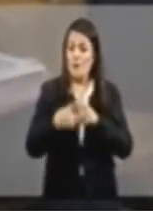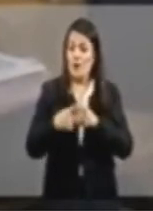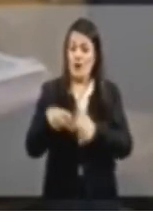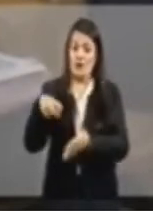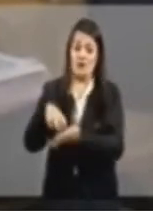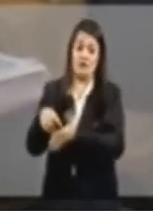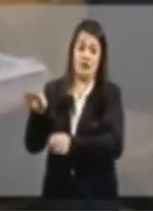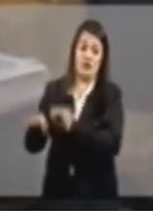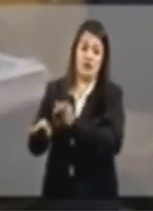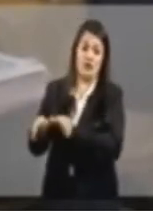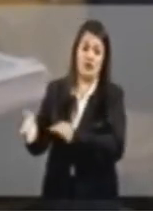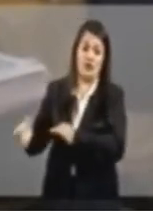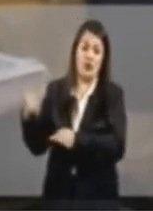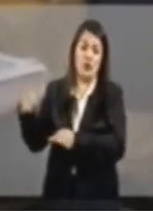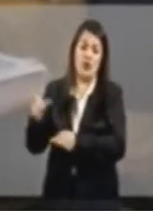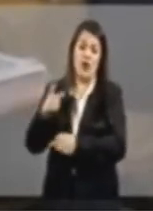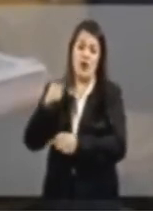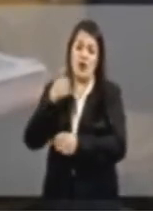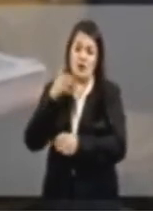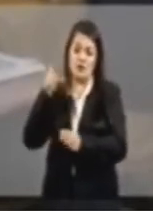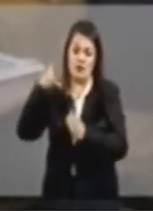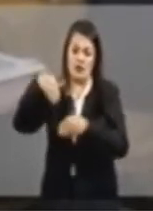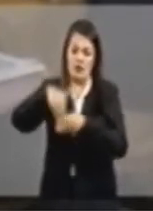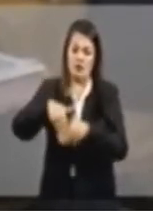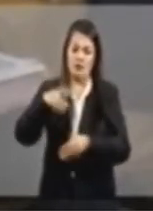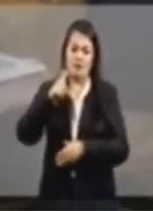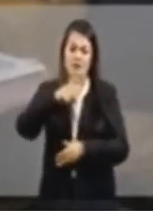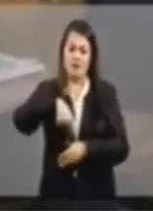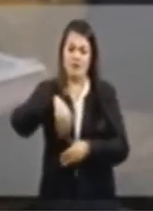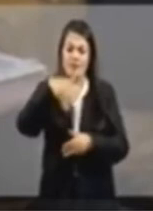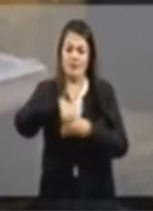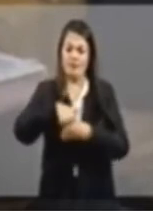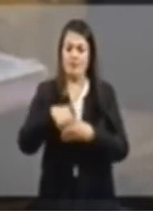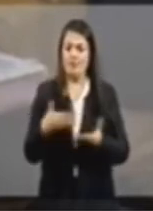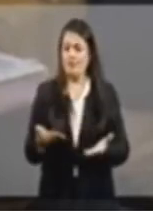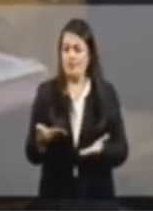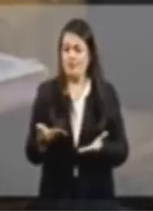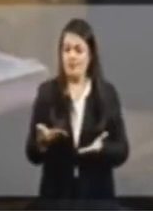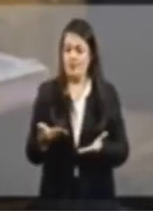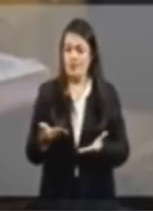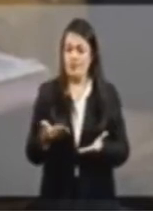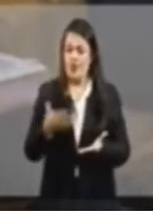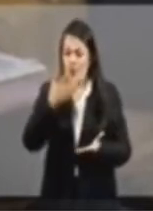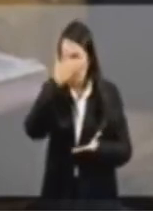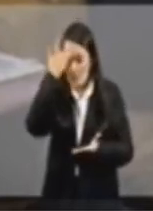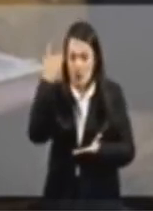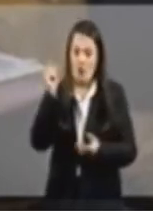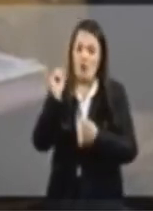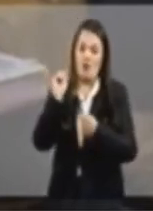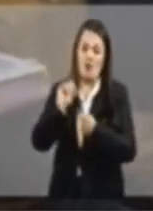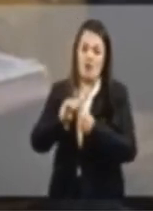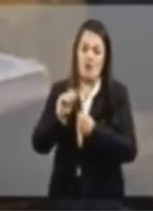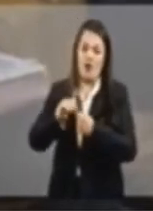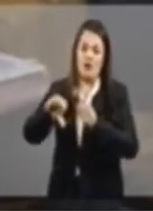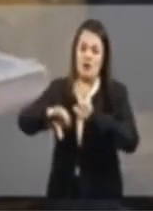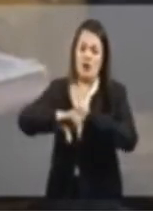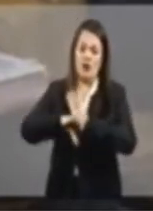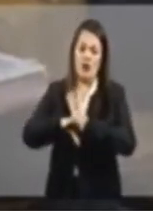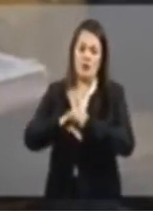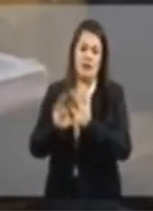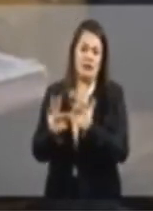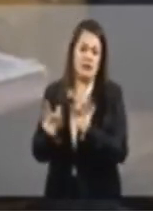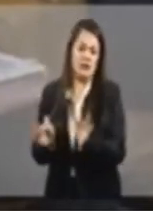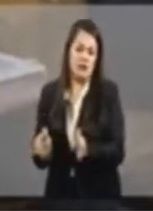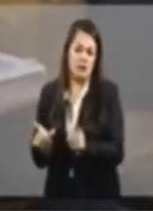regularidade eleitoral uma pessoa condenada por crime sem violência é impedida de